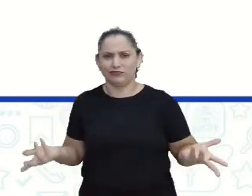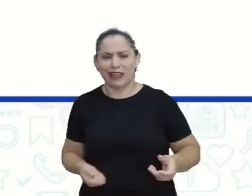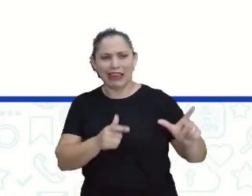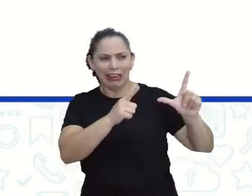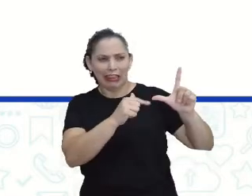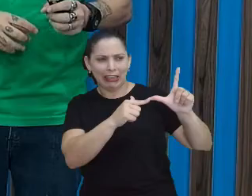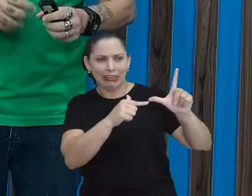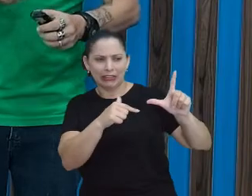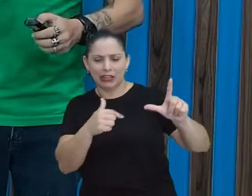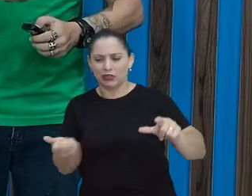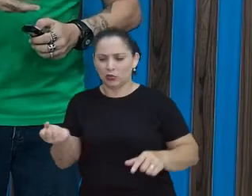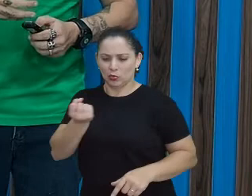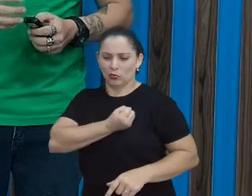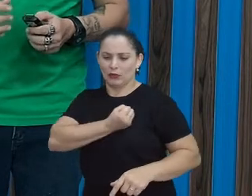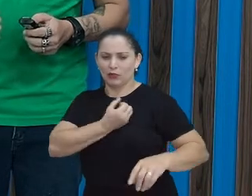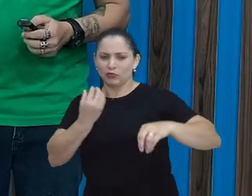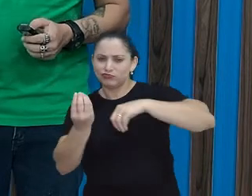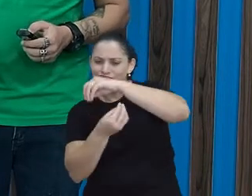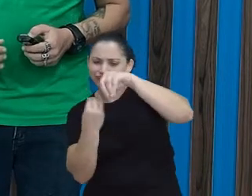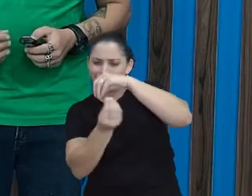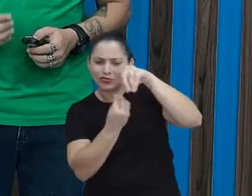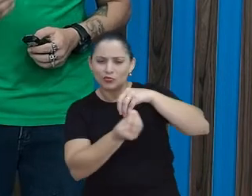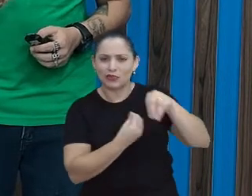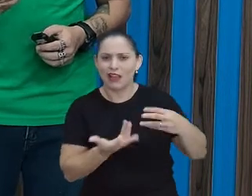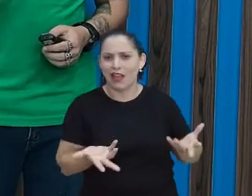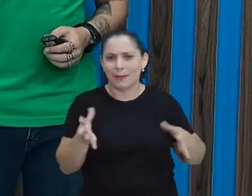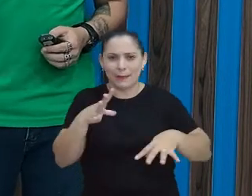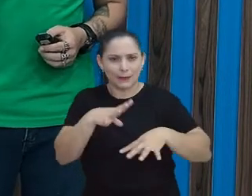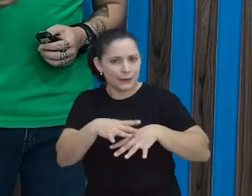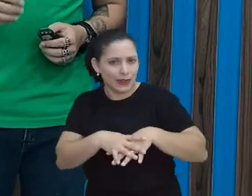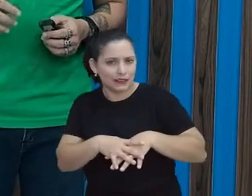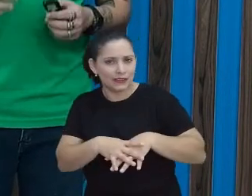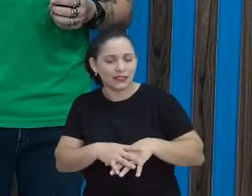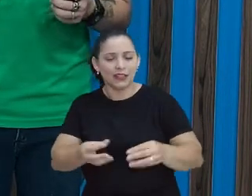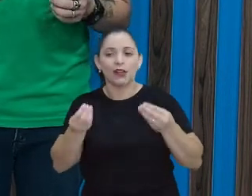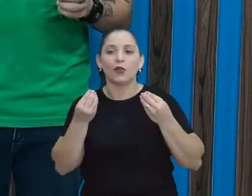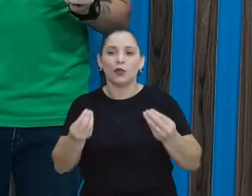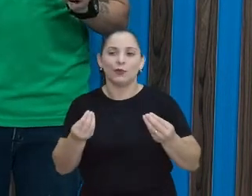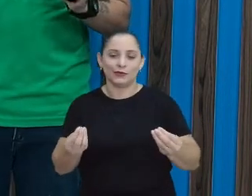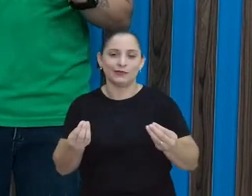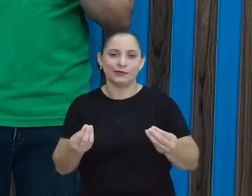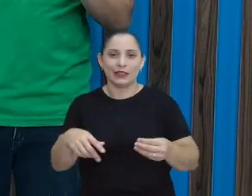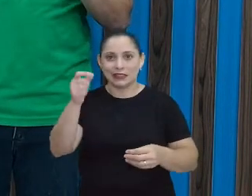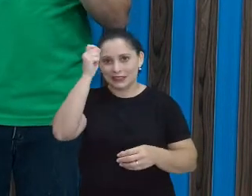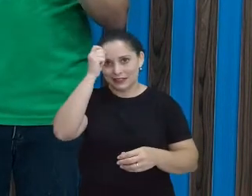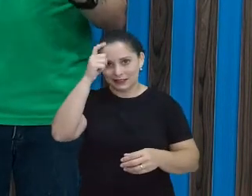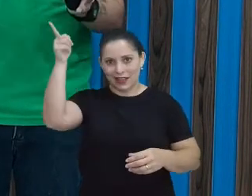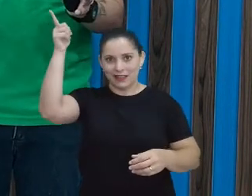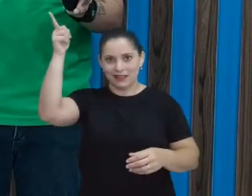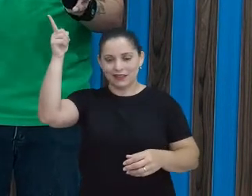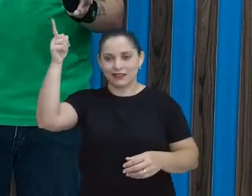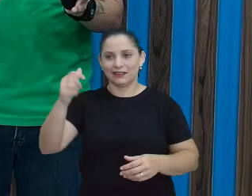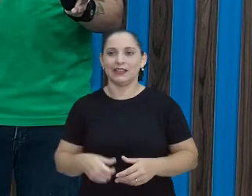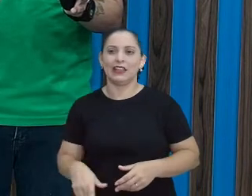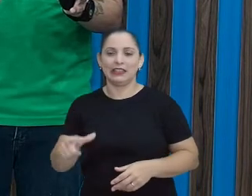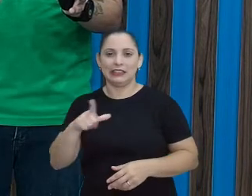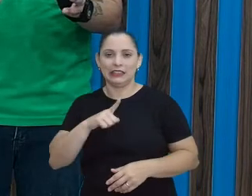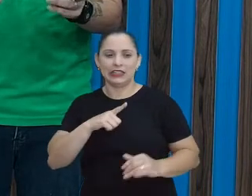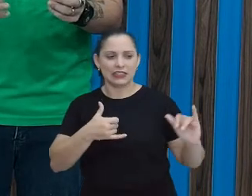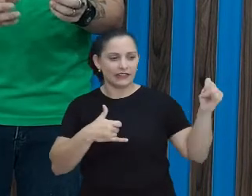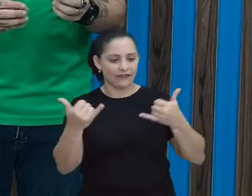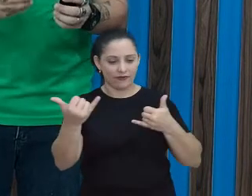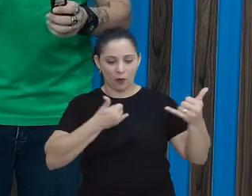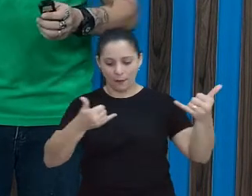letra, misturar com número, com operação, mas a gente vai ver que a partir dessa ideia intuitiva de você pegar essas